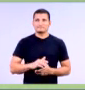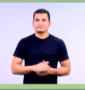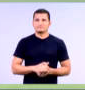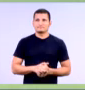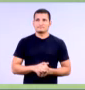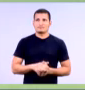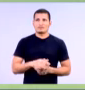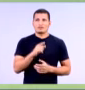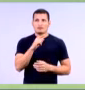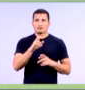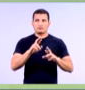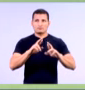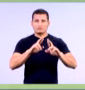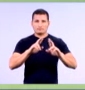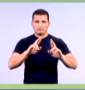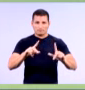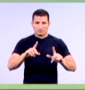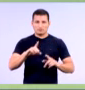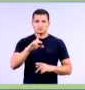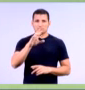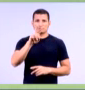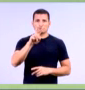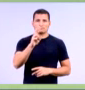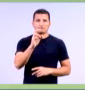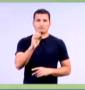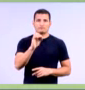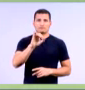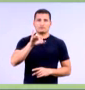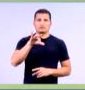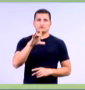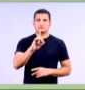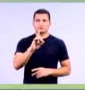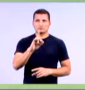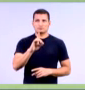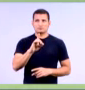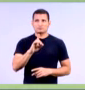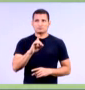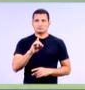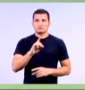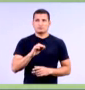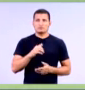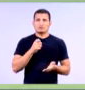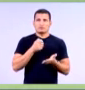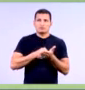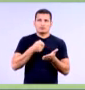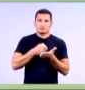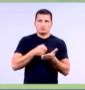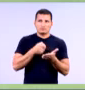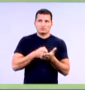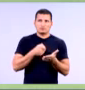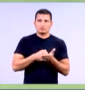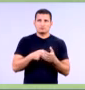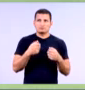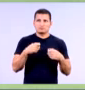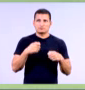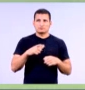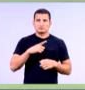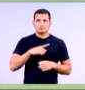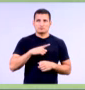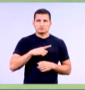Ele é diferente de void, é qualquer coisa diferente de void, eu obrigatoriamente tenho que ter o